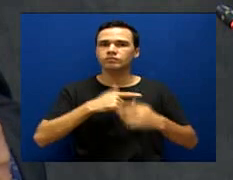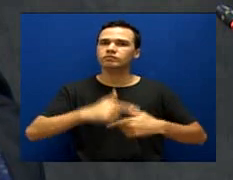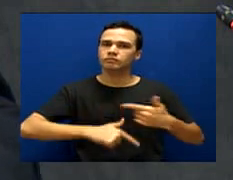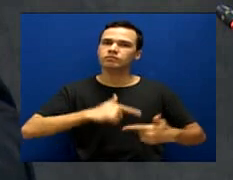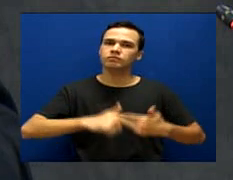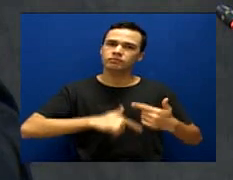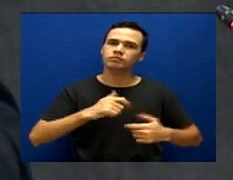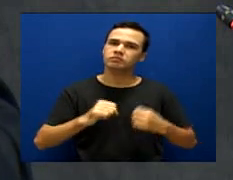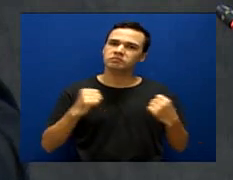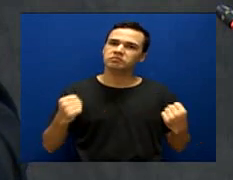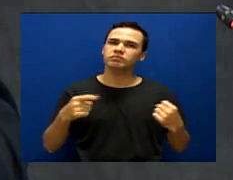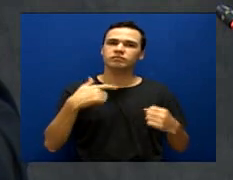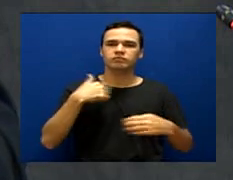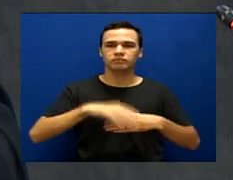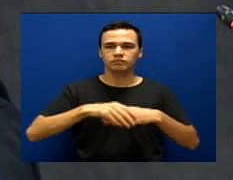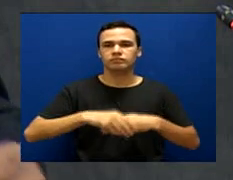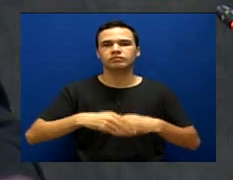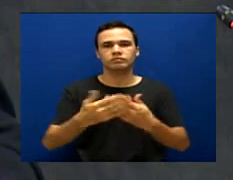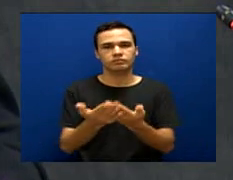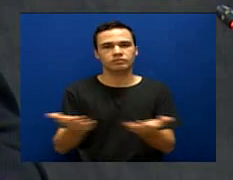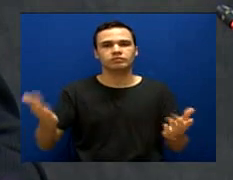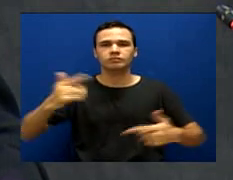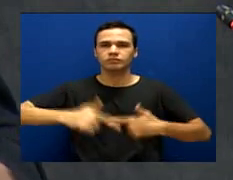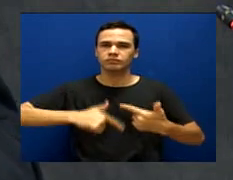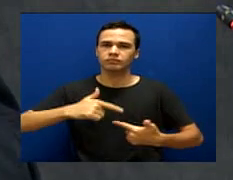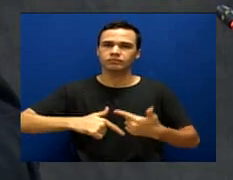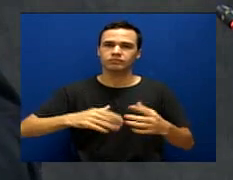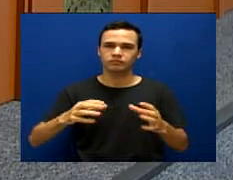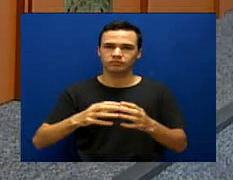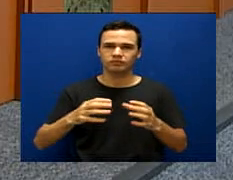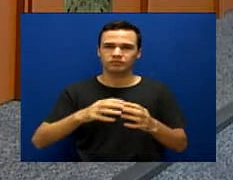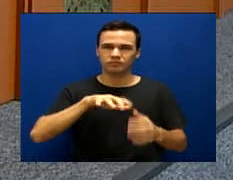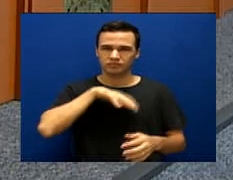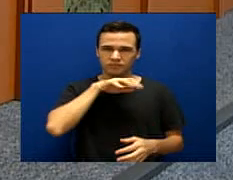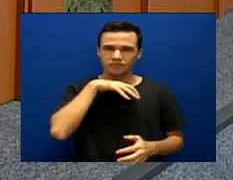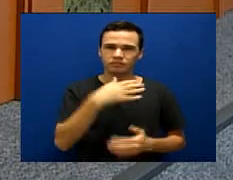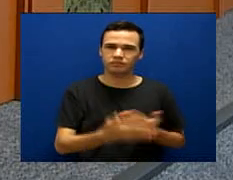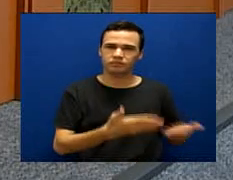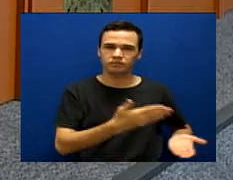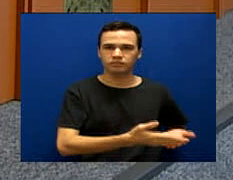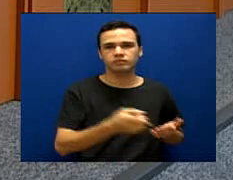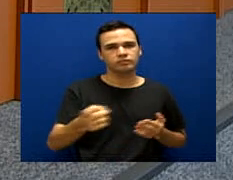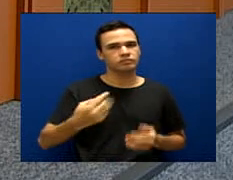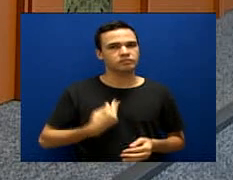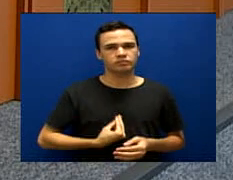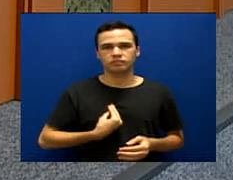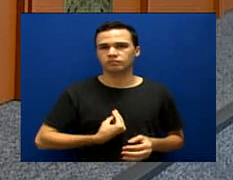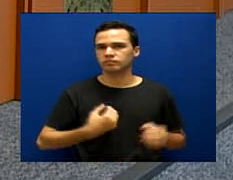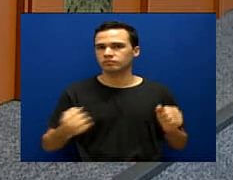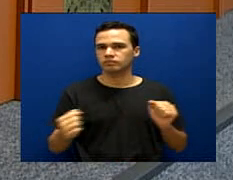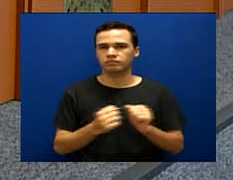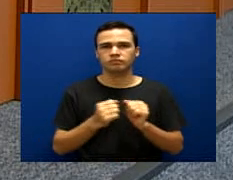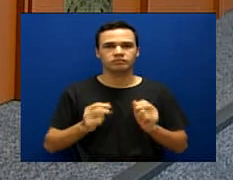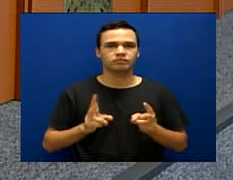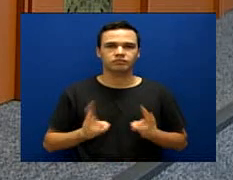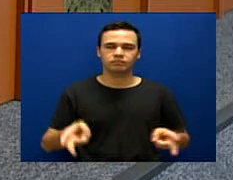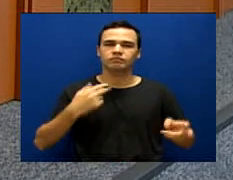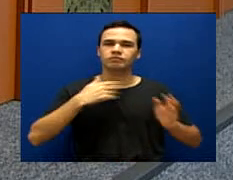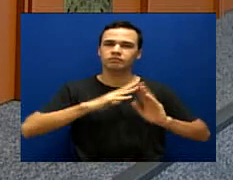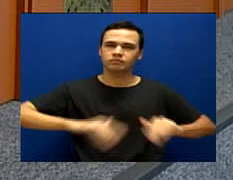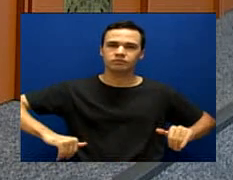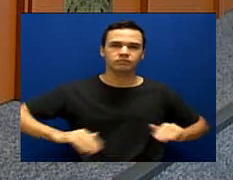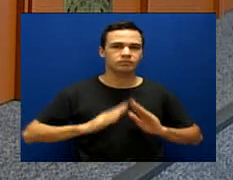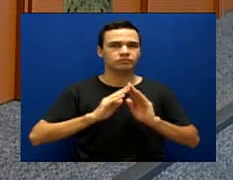seu nome, cumprimento todo o grupo que atua bastante lá no Comitê de Direitos dos Animais, viu, ONU? Uma pessoa que está sempre presente com a gente, sempre cobrando,